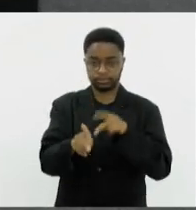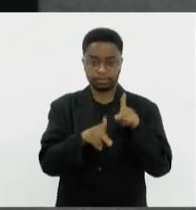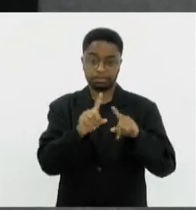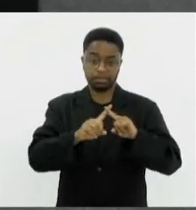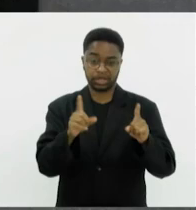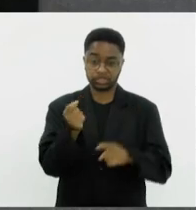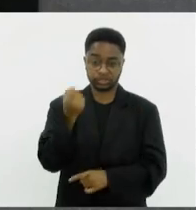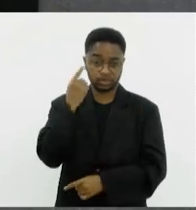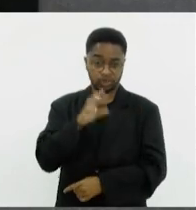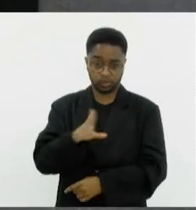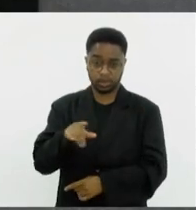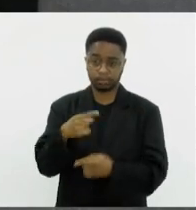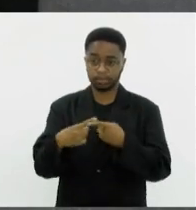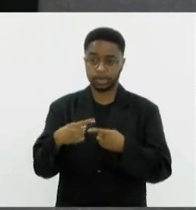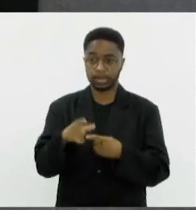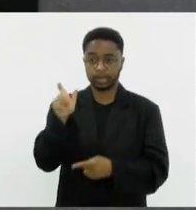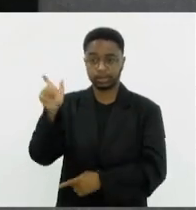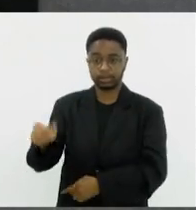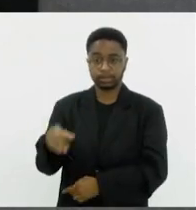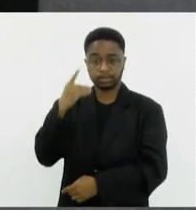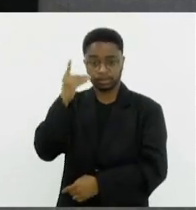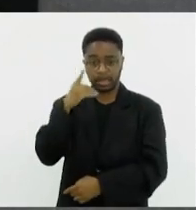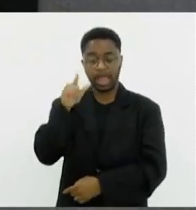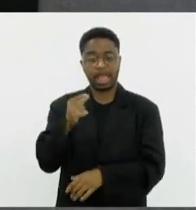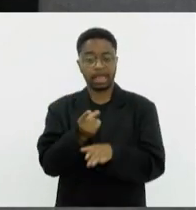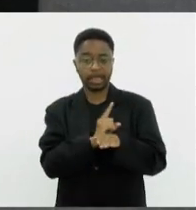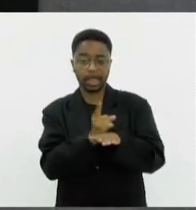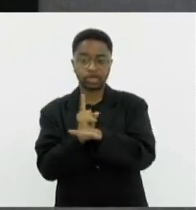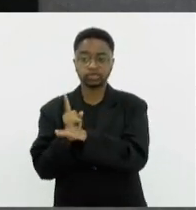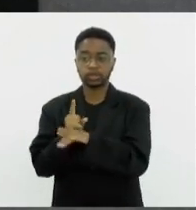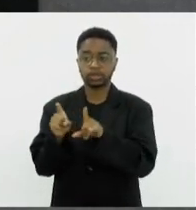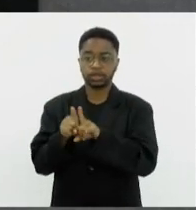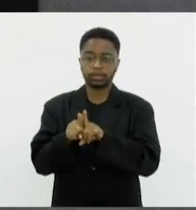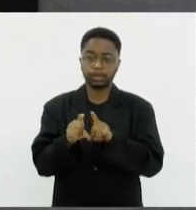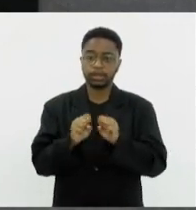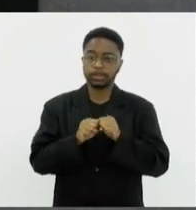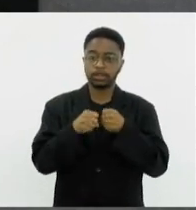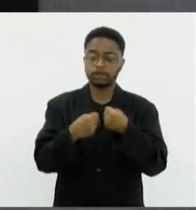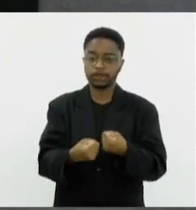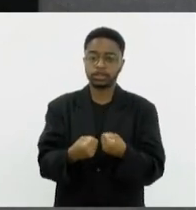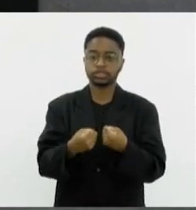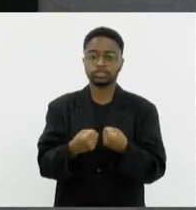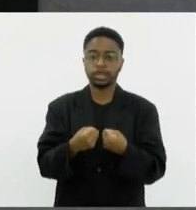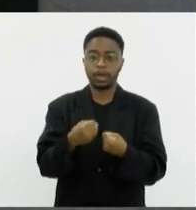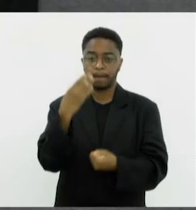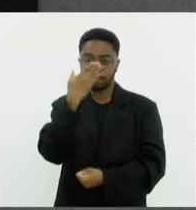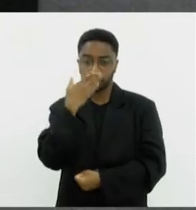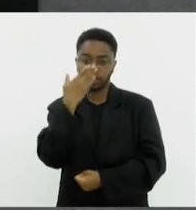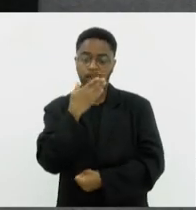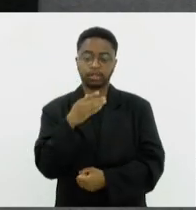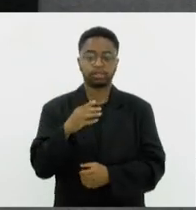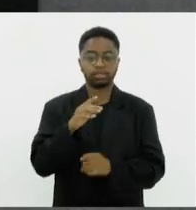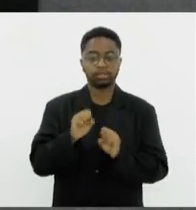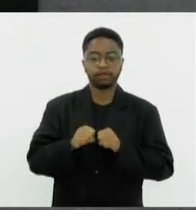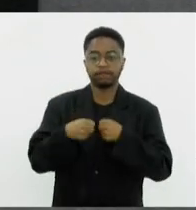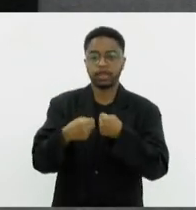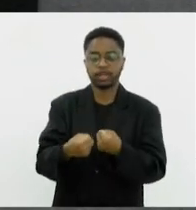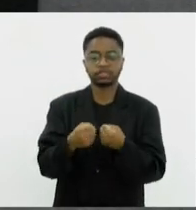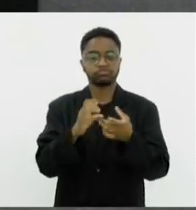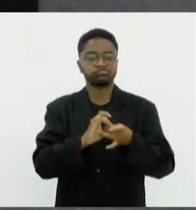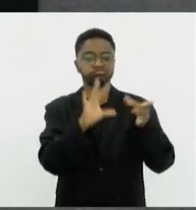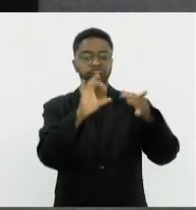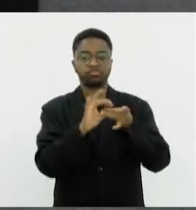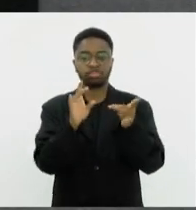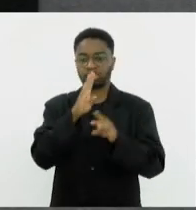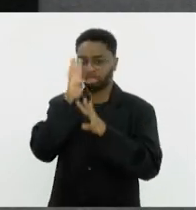estranhar, vindo de um deputado que é cachorrinho e defende a promiscuidade, defende a libertinagem. Não trata-se